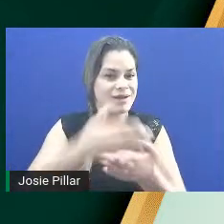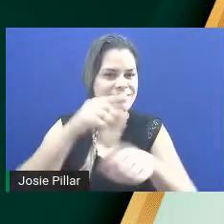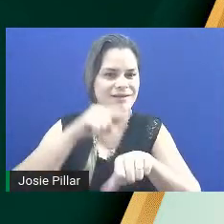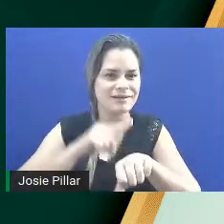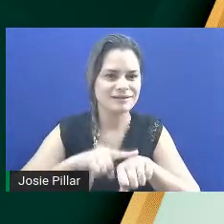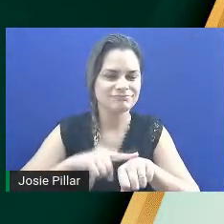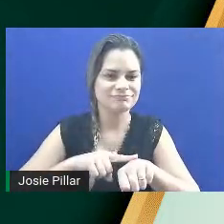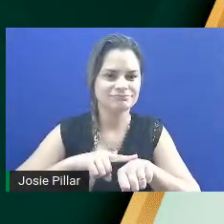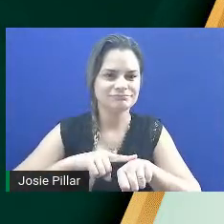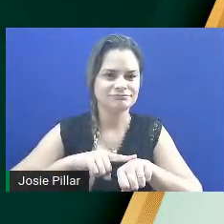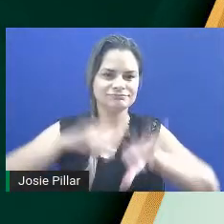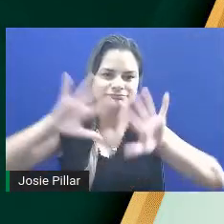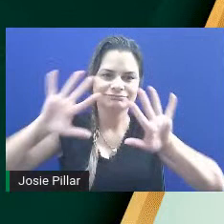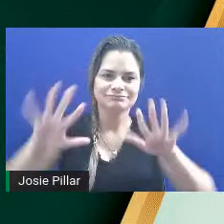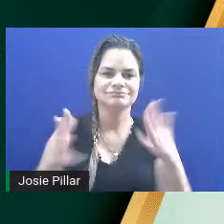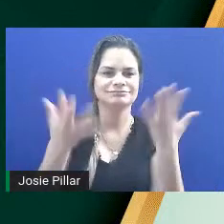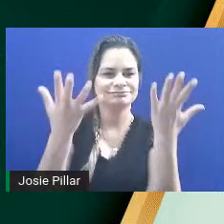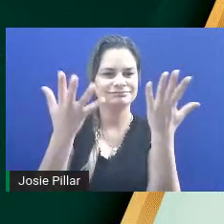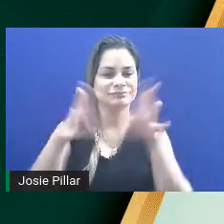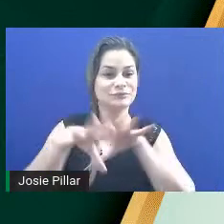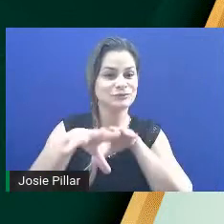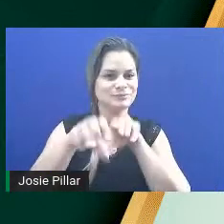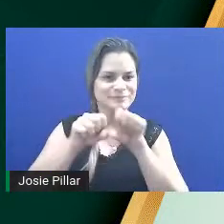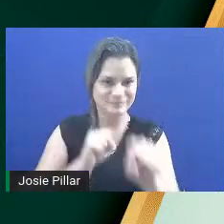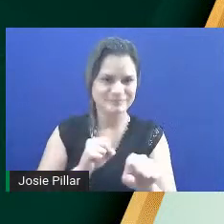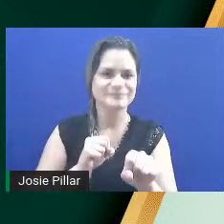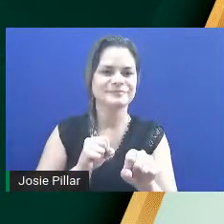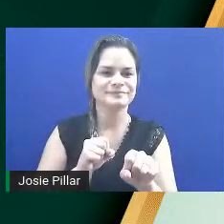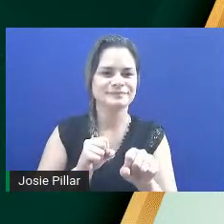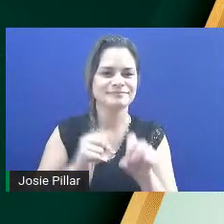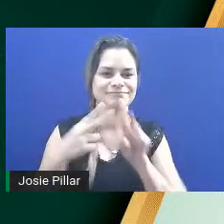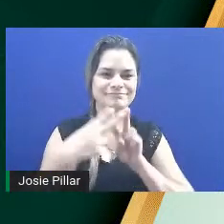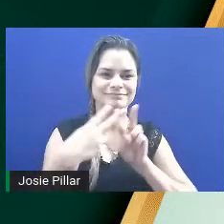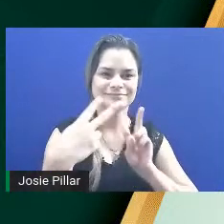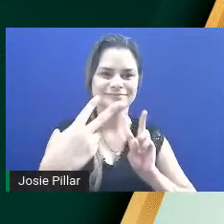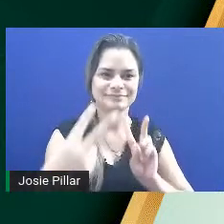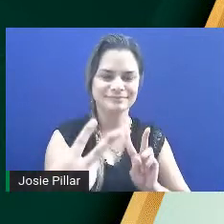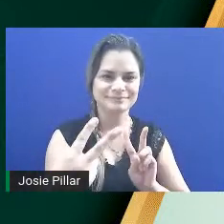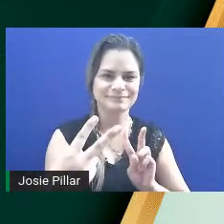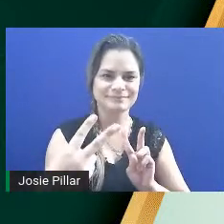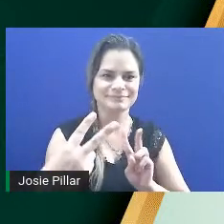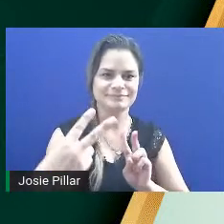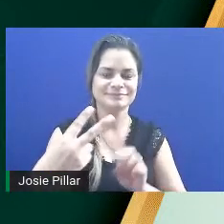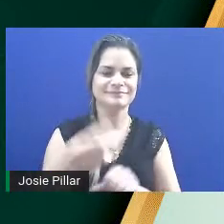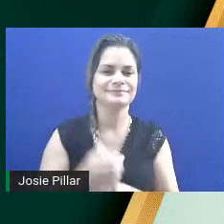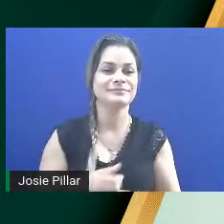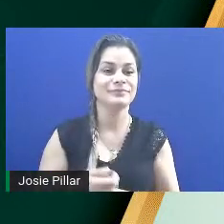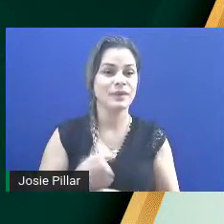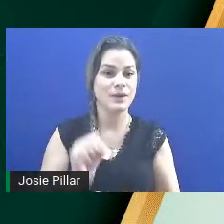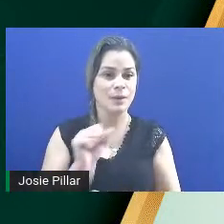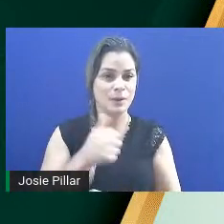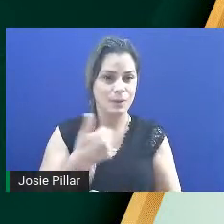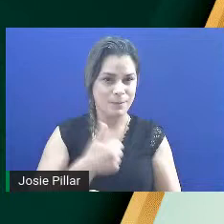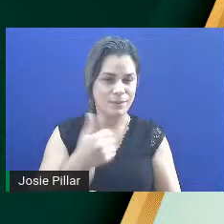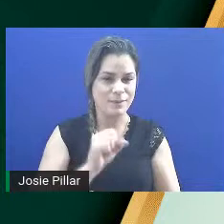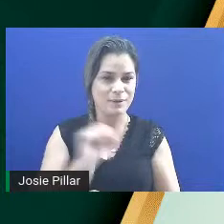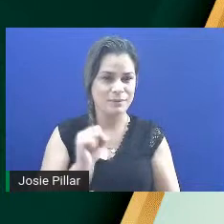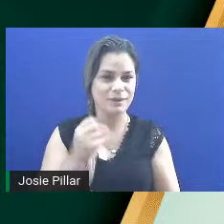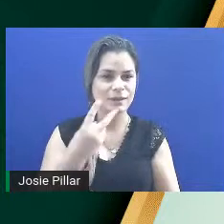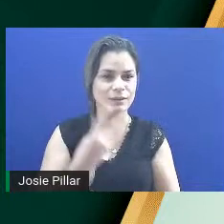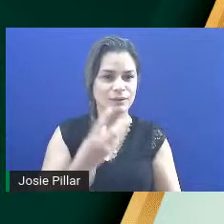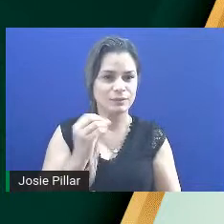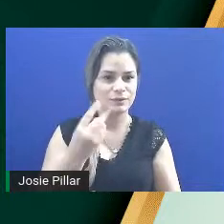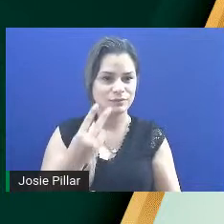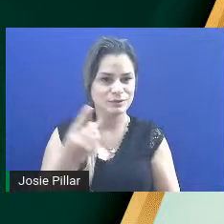momento a sessão solene de colação de grau virtual dos concludentes do primeiro semestre de 2021